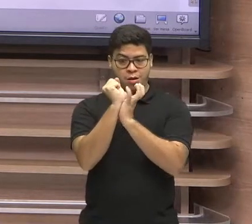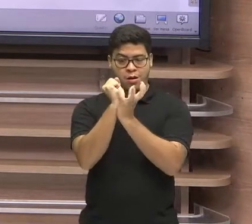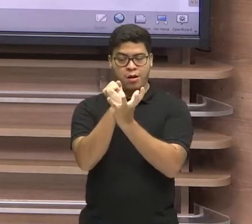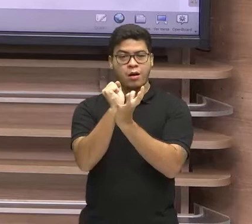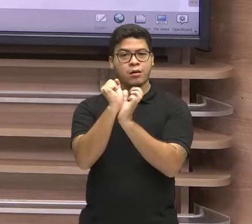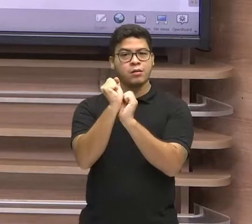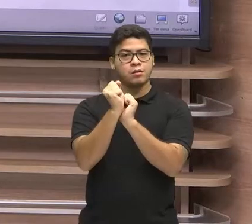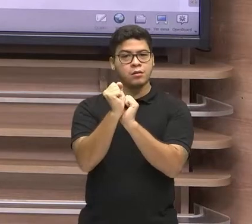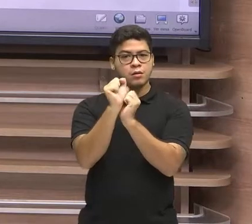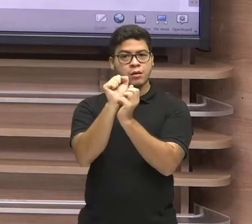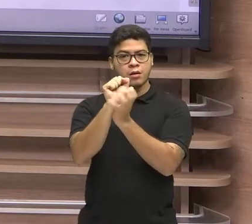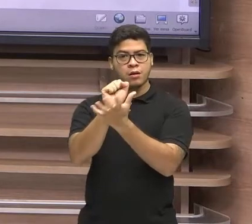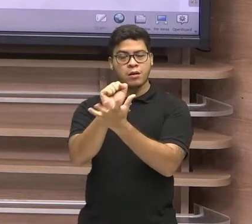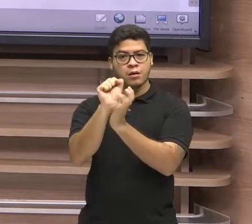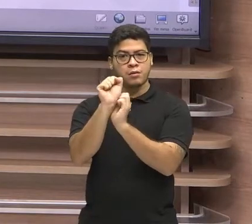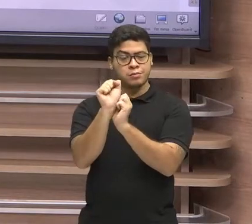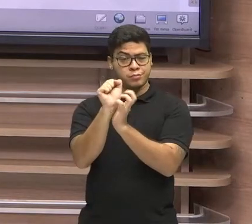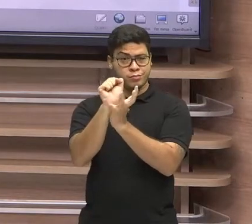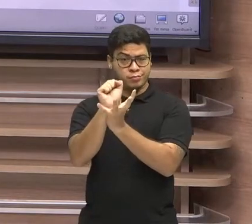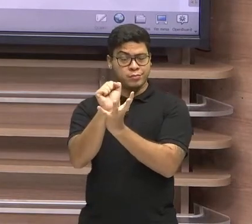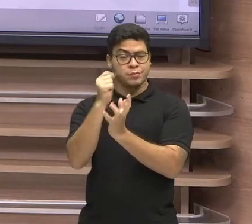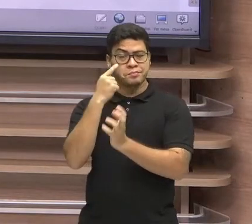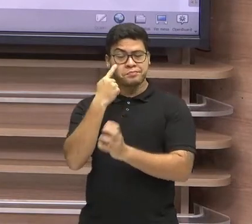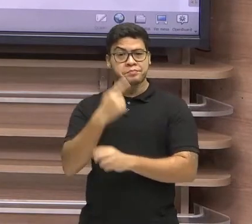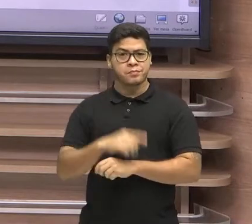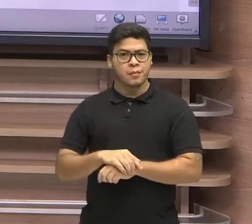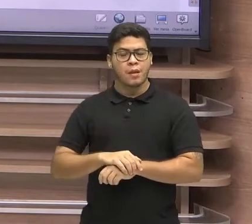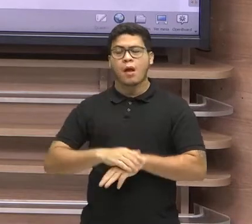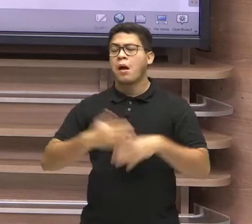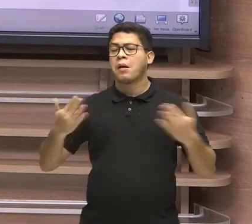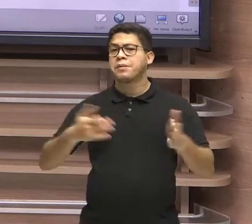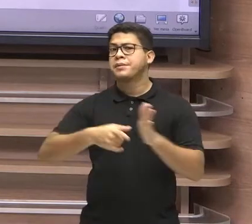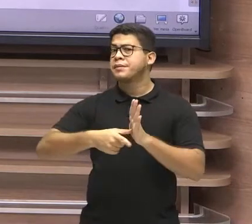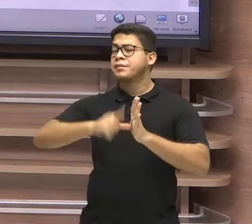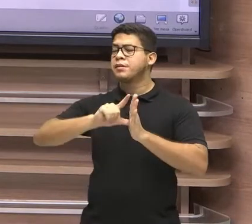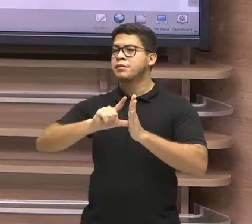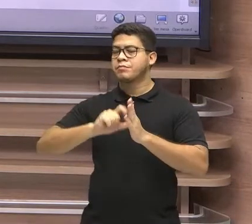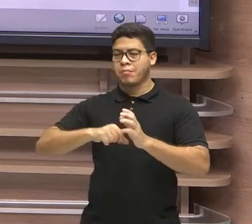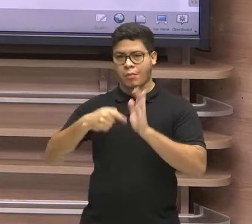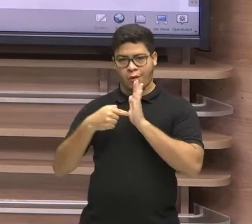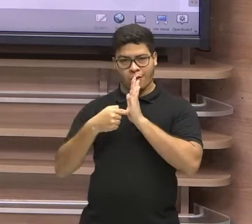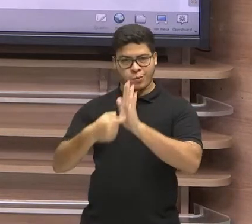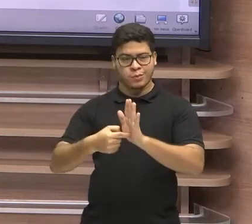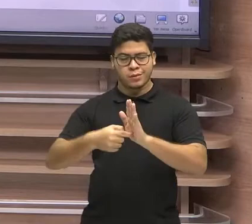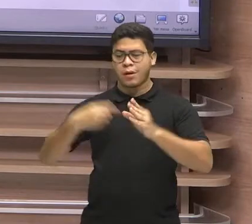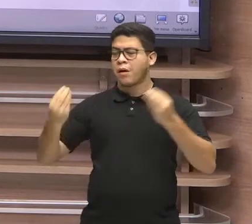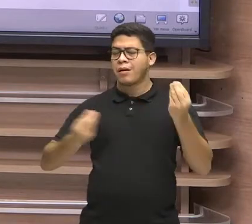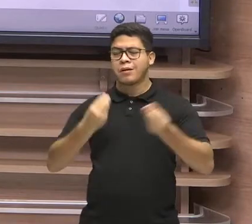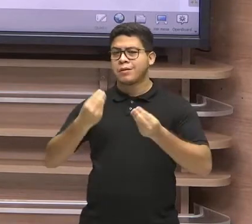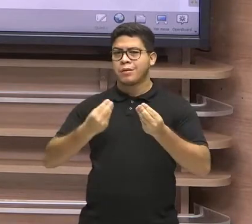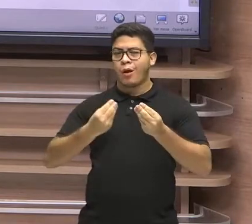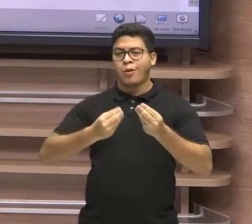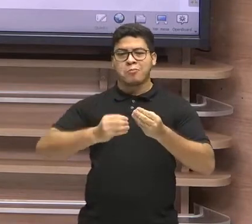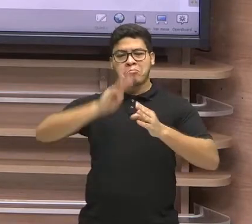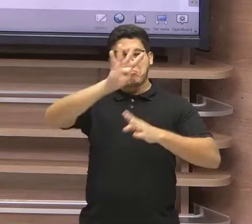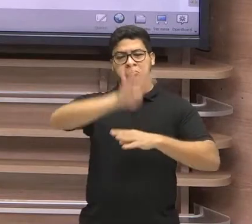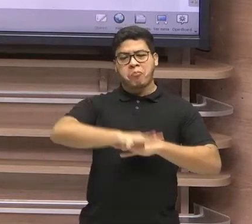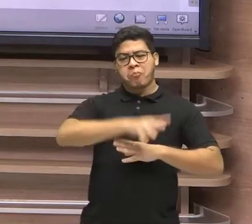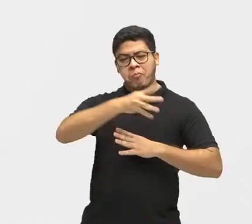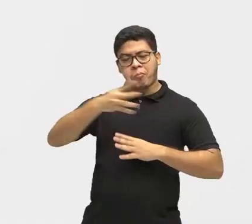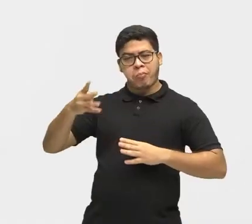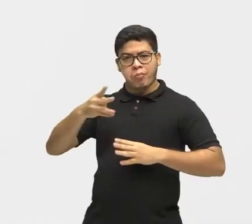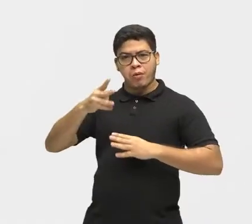dos vegetais para vocês entenderem onde está, qual é o patamar, das angiospermas nessa